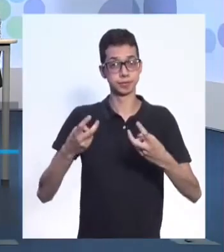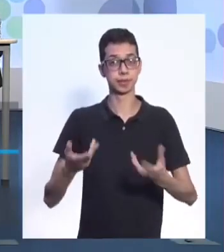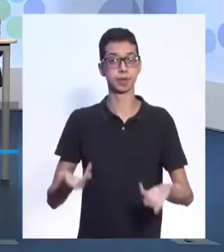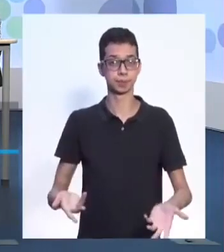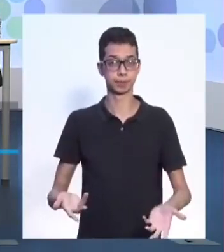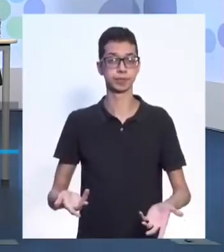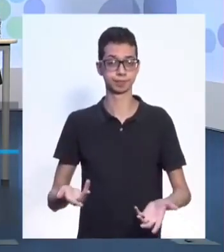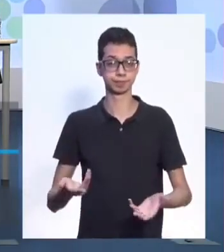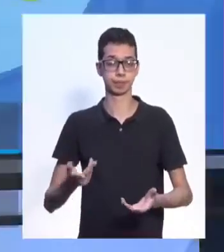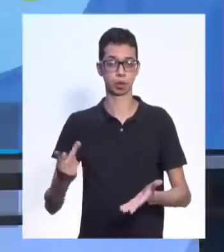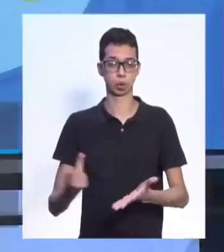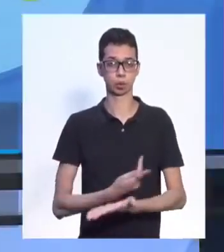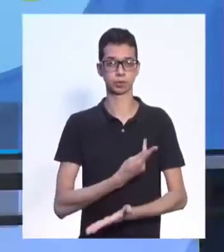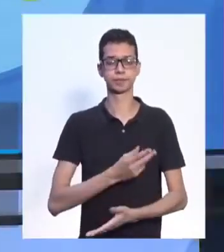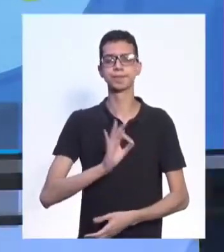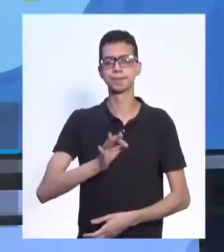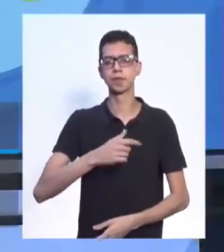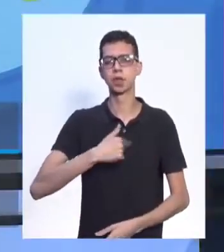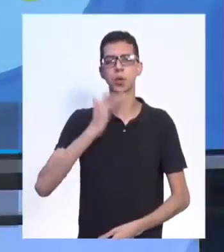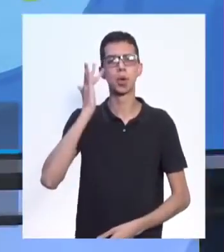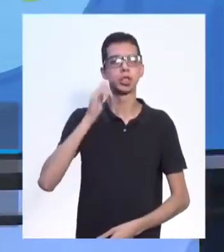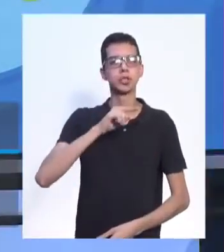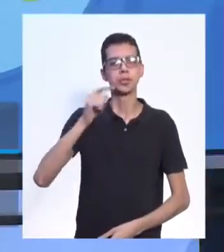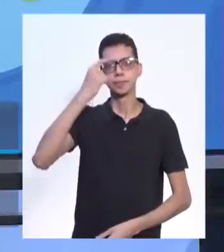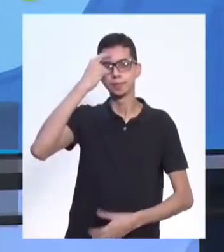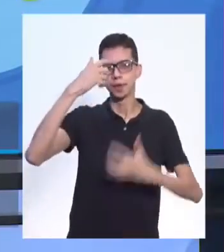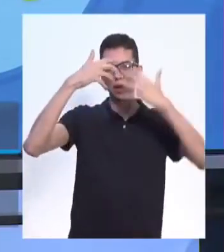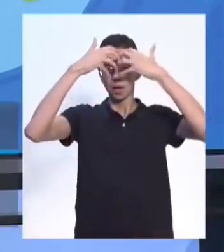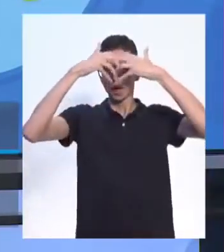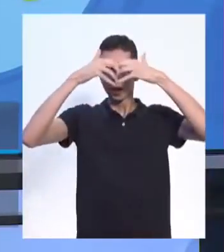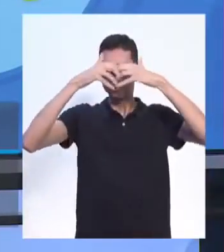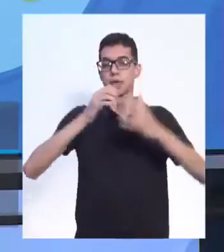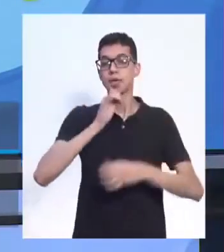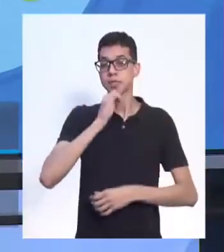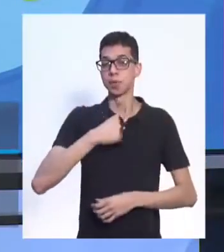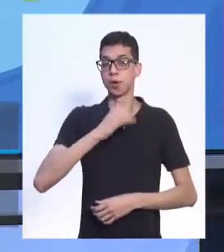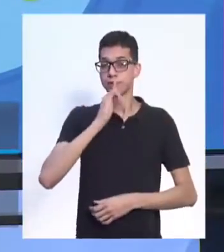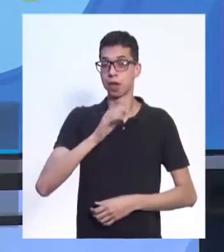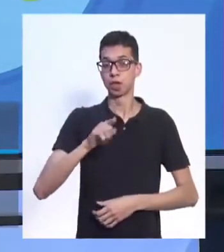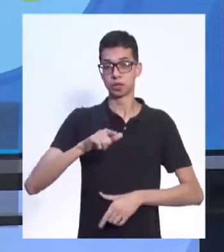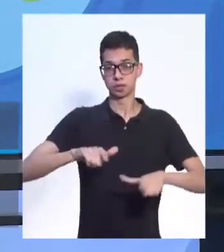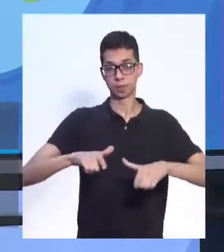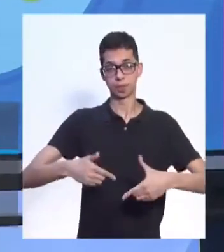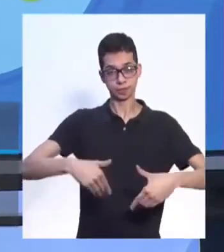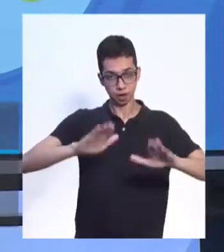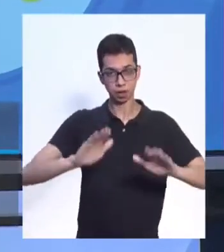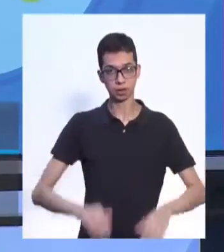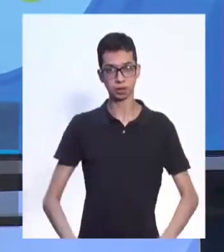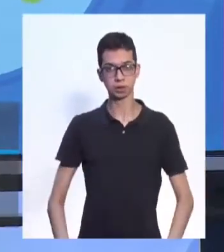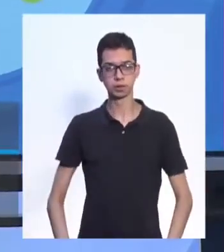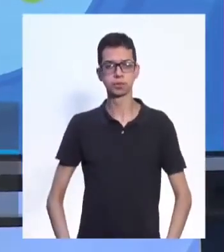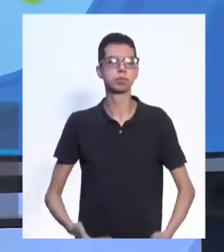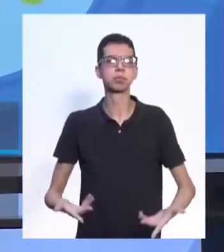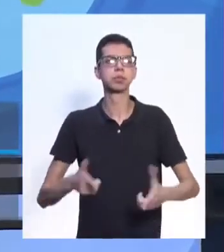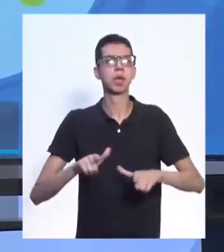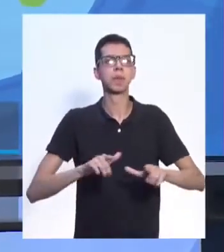Eu acho que, para a gente pensar, é a mesma coisa que eu falar para você, arruma um emprego. Só que não tem emprego no mercado. Aí você fala, tá, e agora?